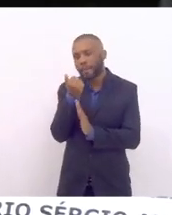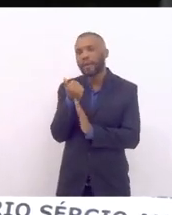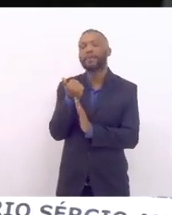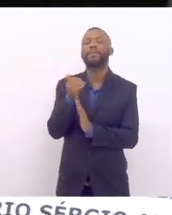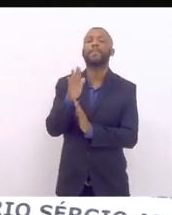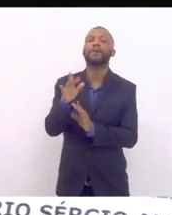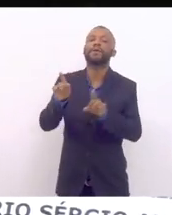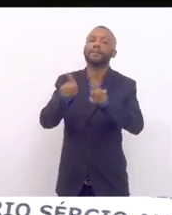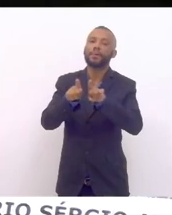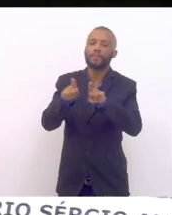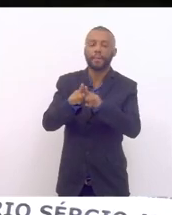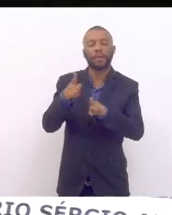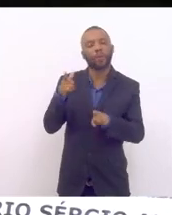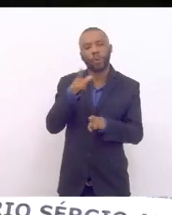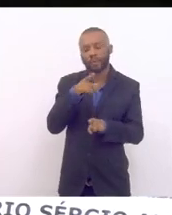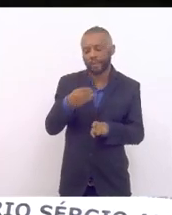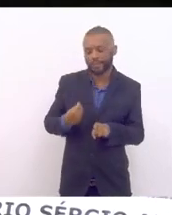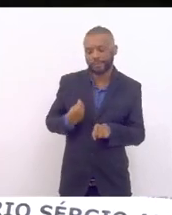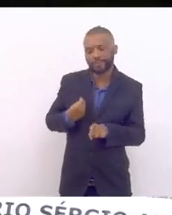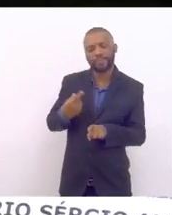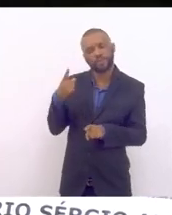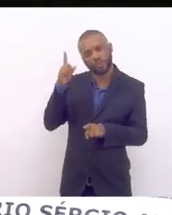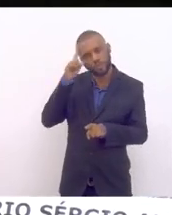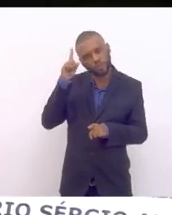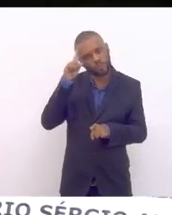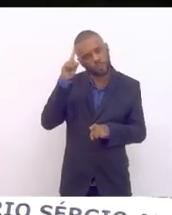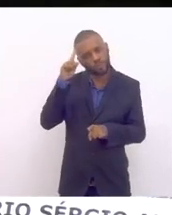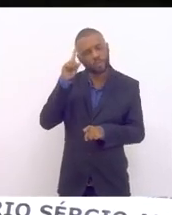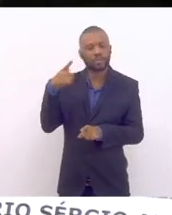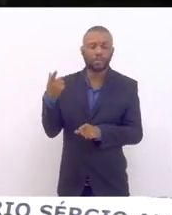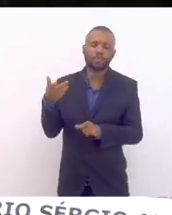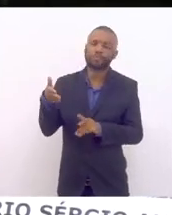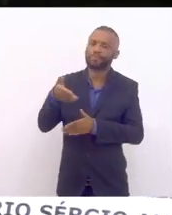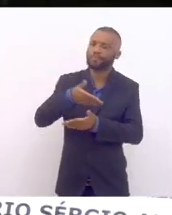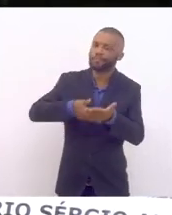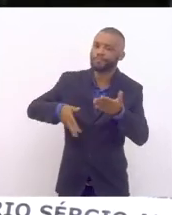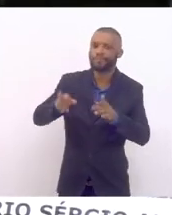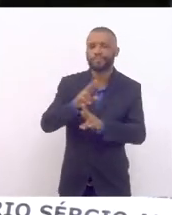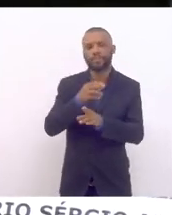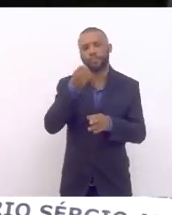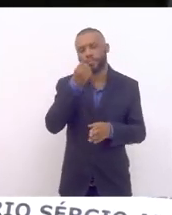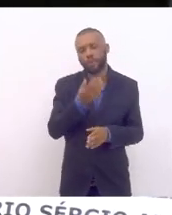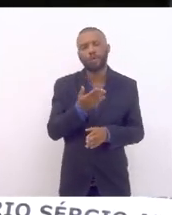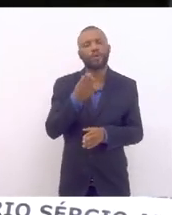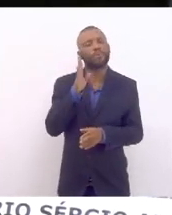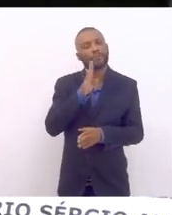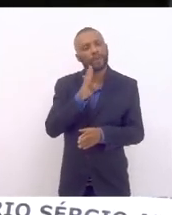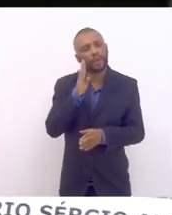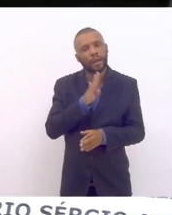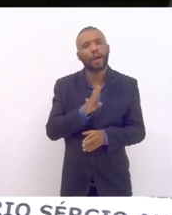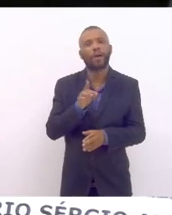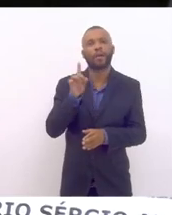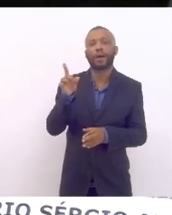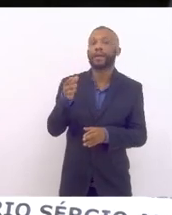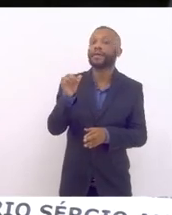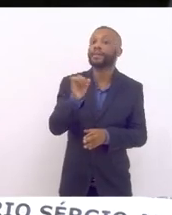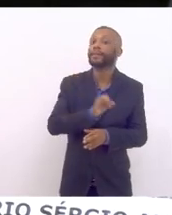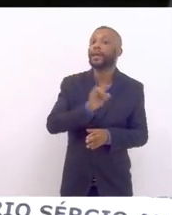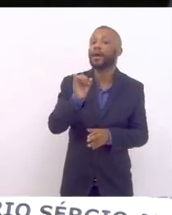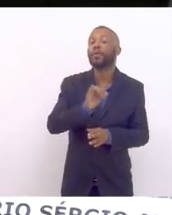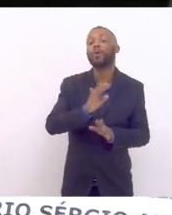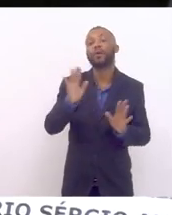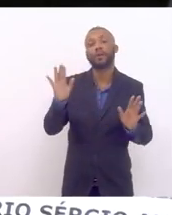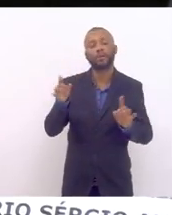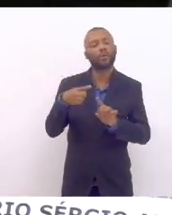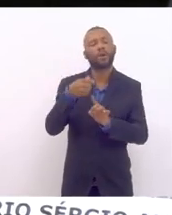mas também para sua vivência diária Então foi uma relação muito bacana lá em Itaguaí por que que eu